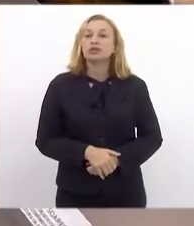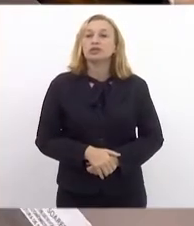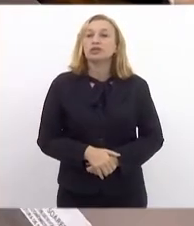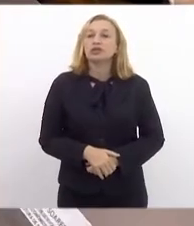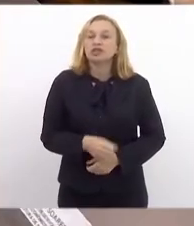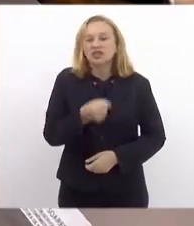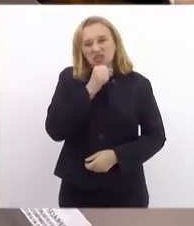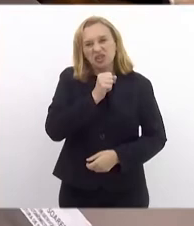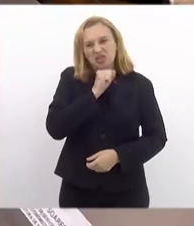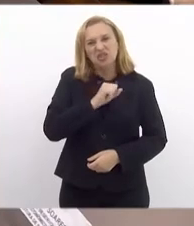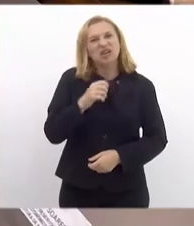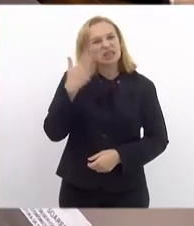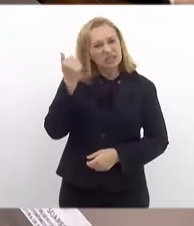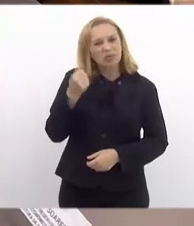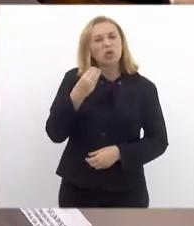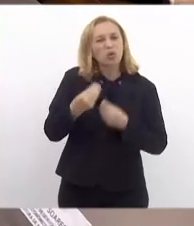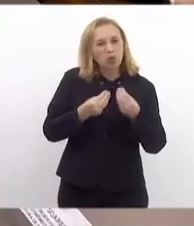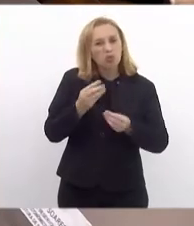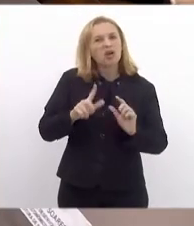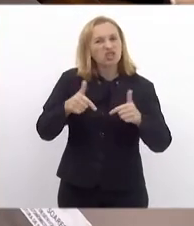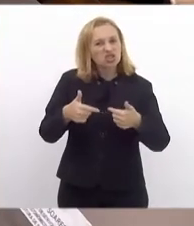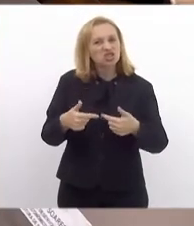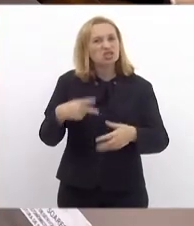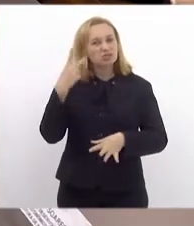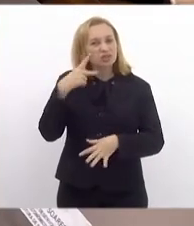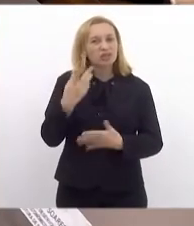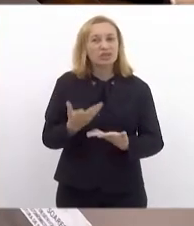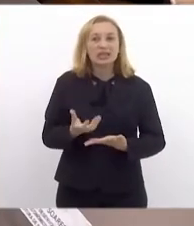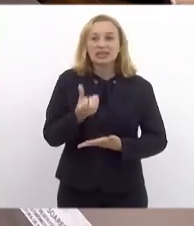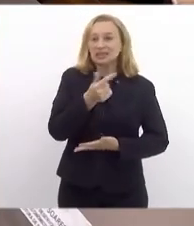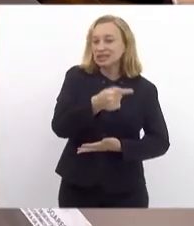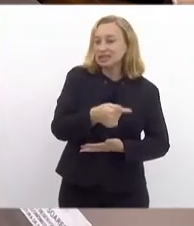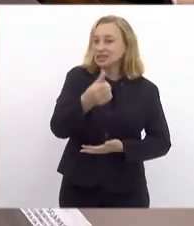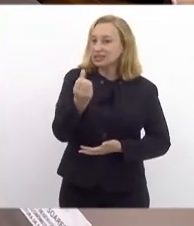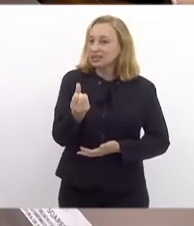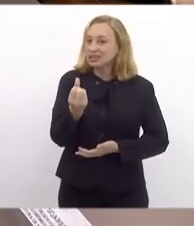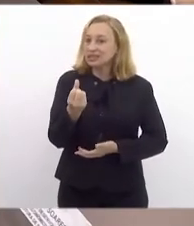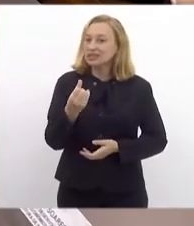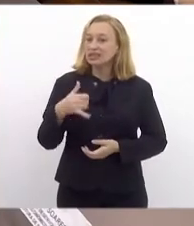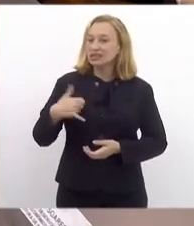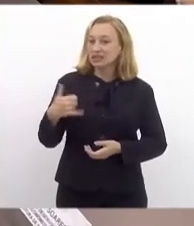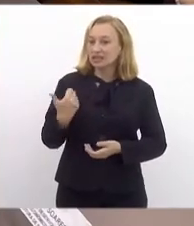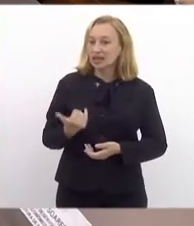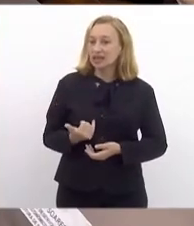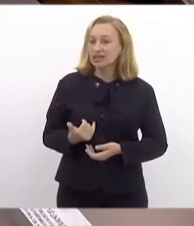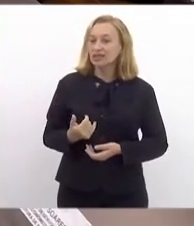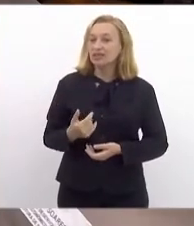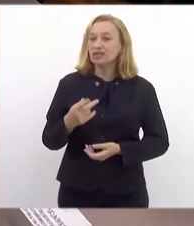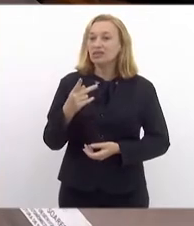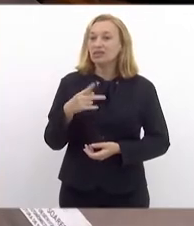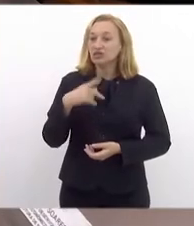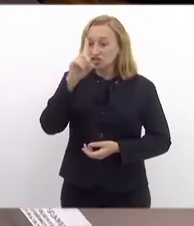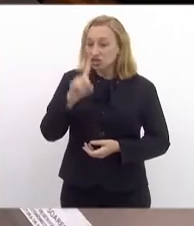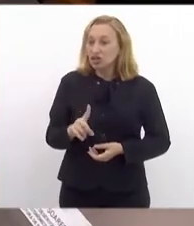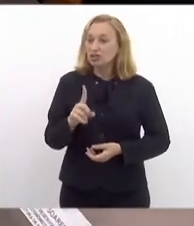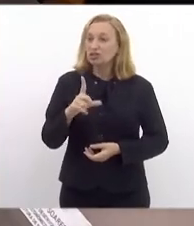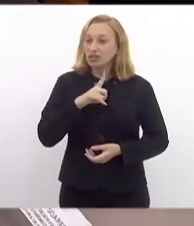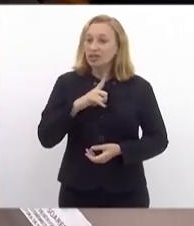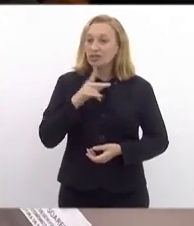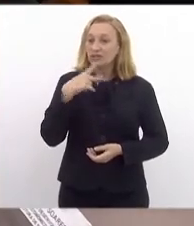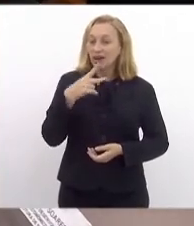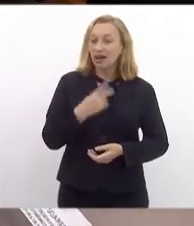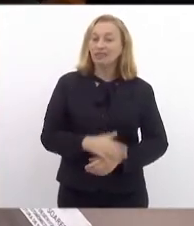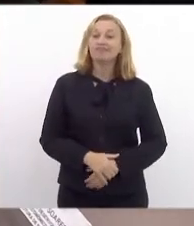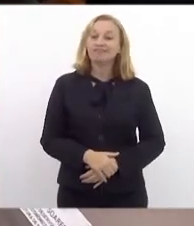vai ficando velho a gente já sabe como funciona o pagamento né do sono é aos 76 anos eu me acho no direito de dizer o que é o que eu também acho